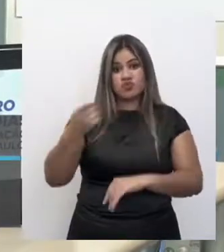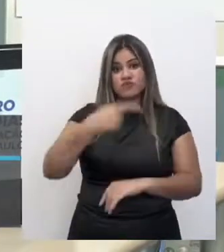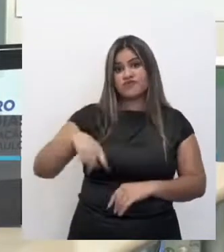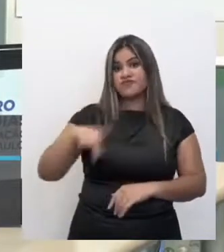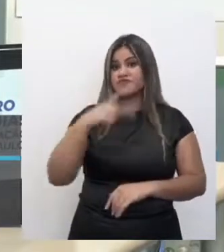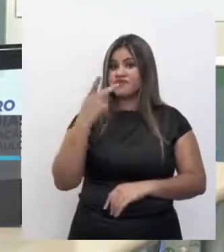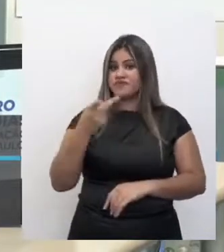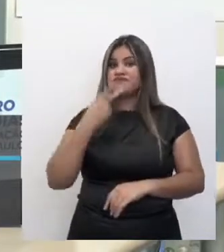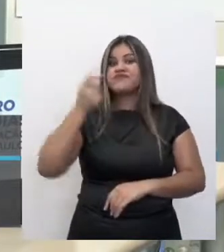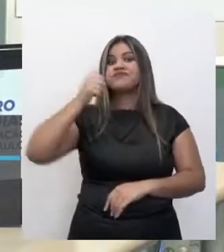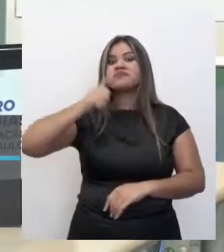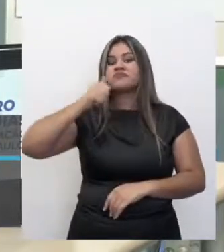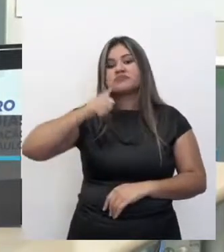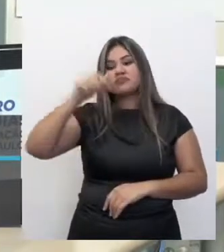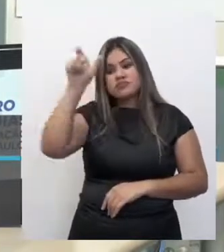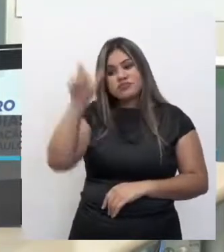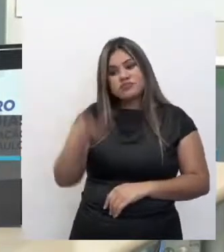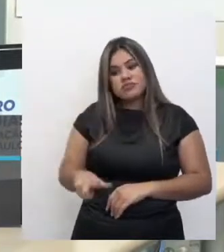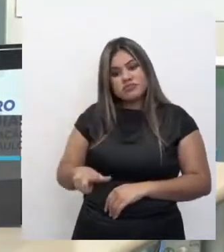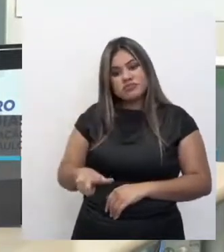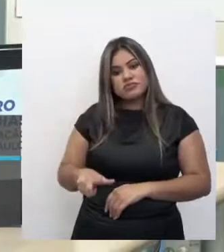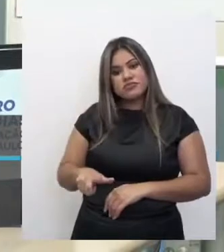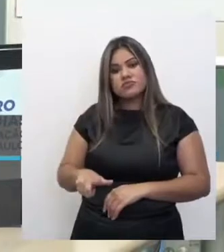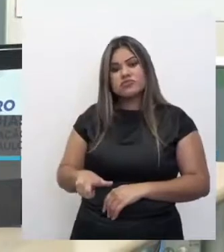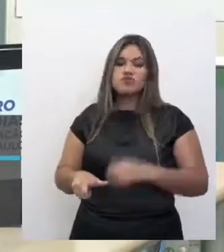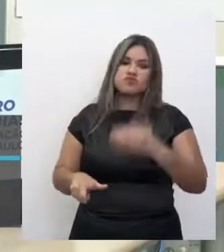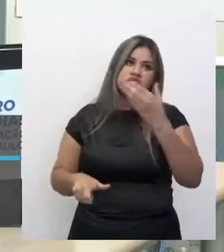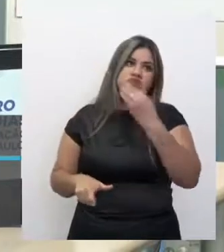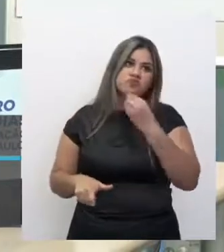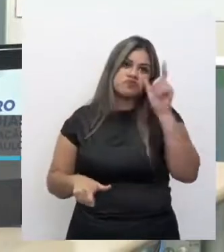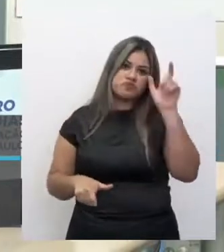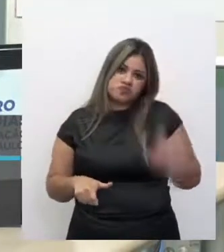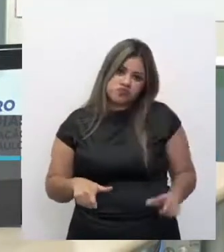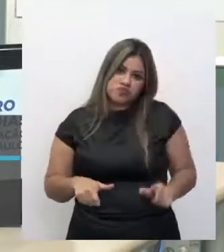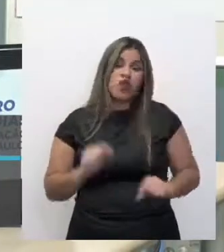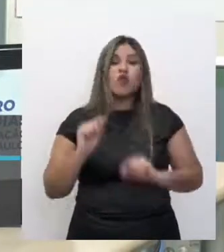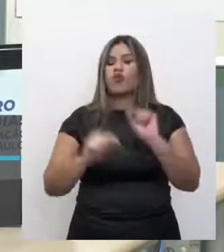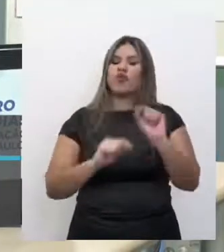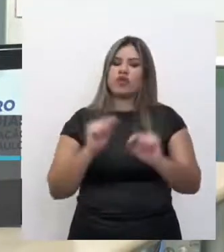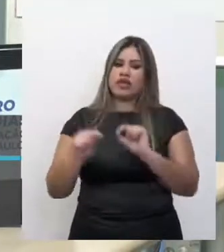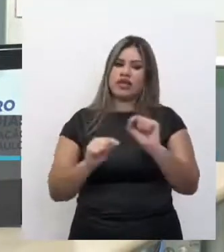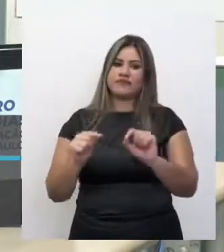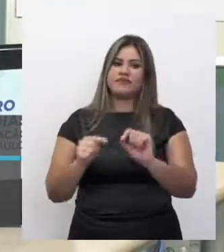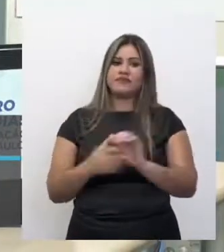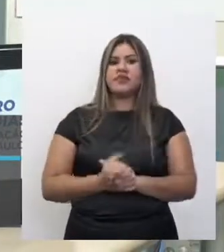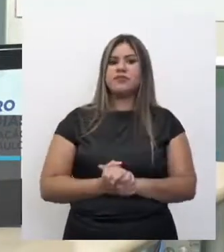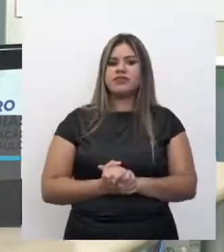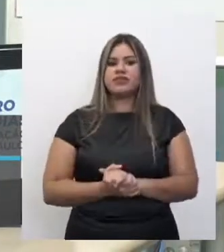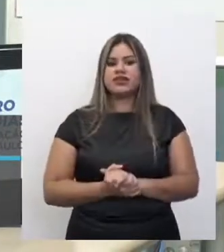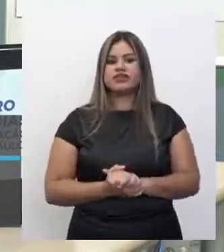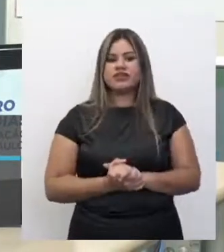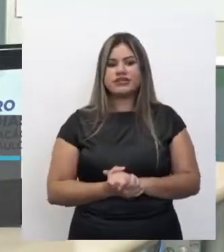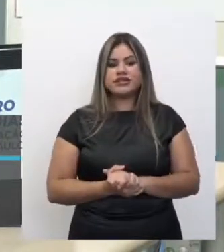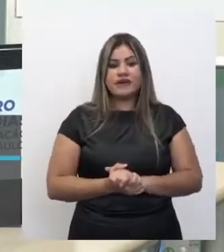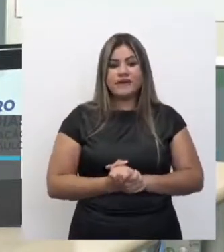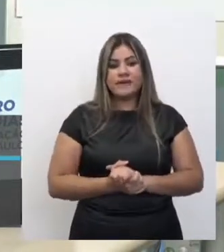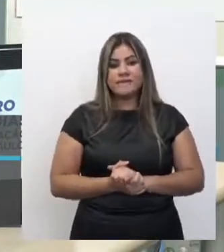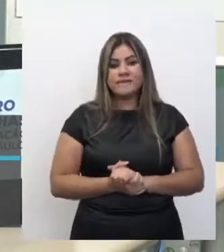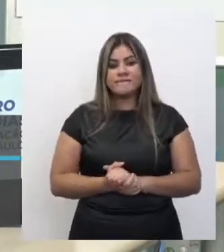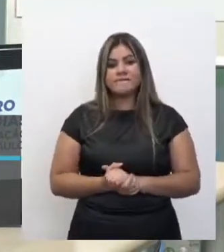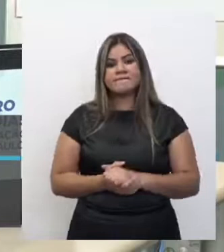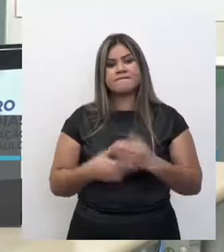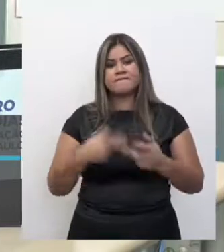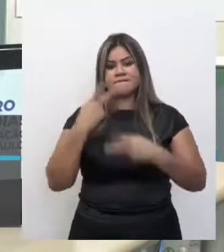uma blogueira e um blogueiro. E essa blogueira e esse blogueiro, eles falam sobre várias